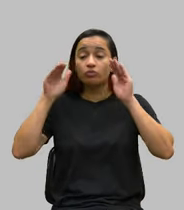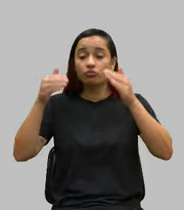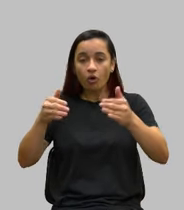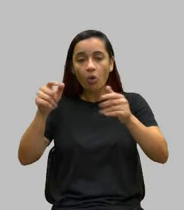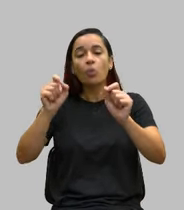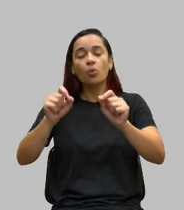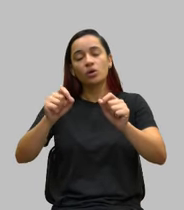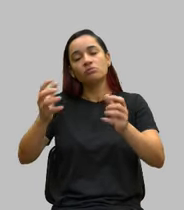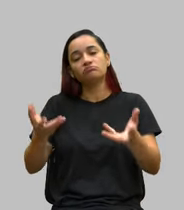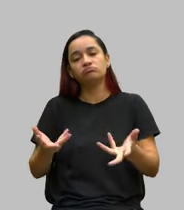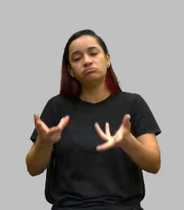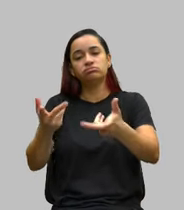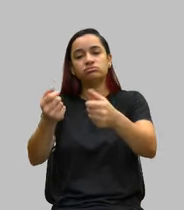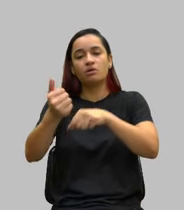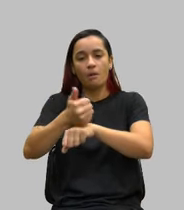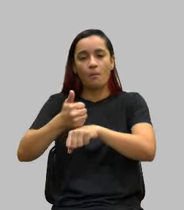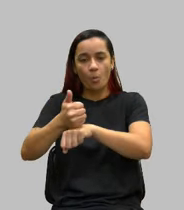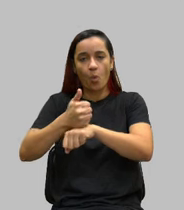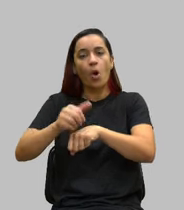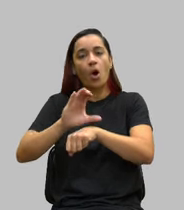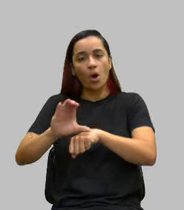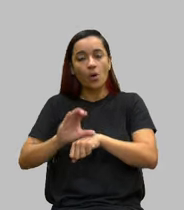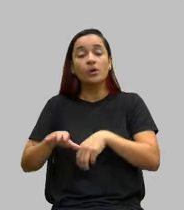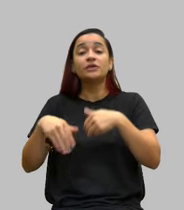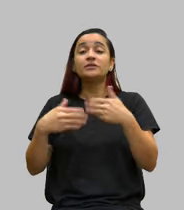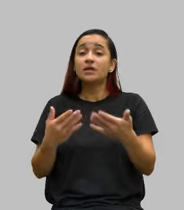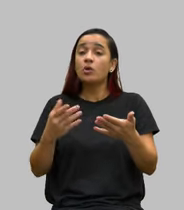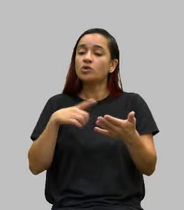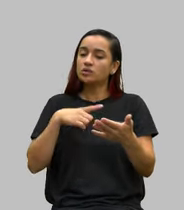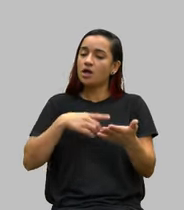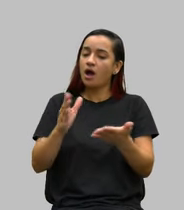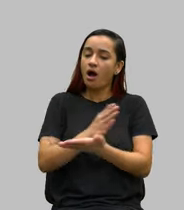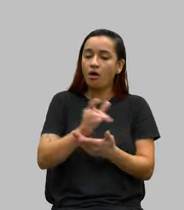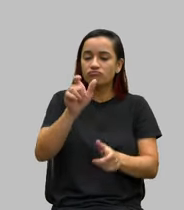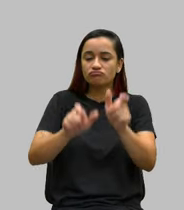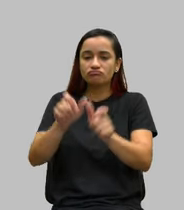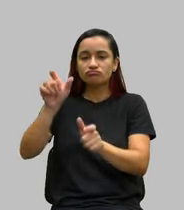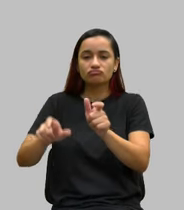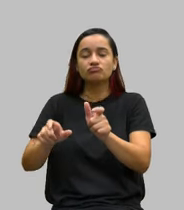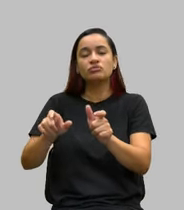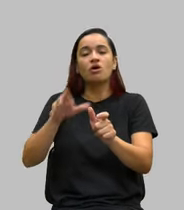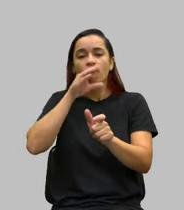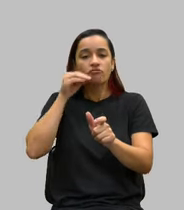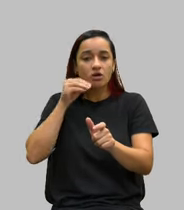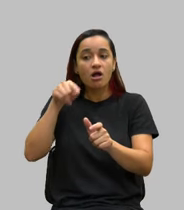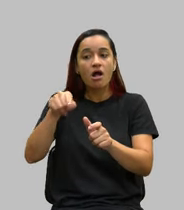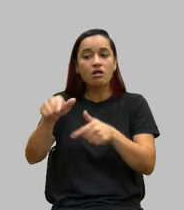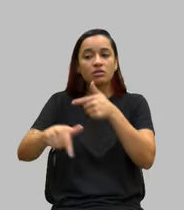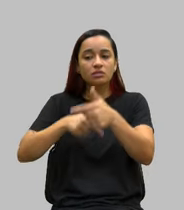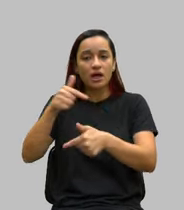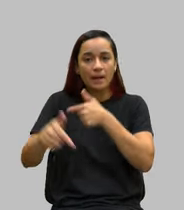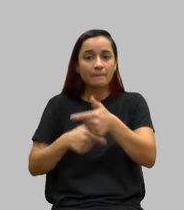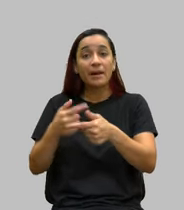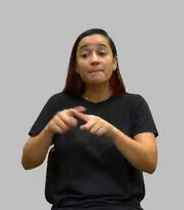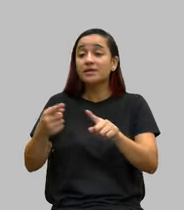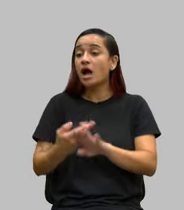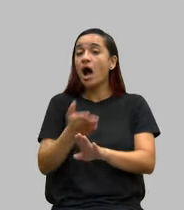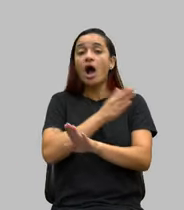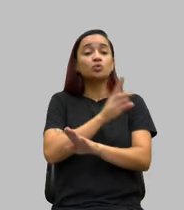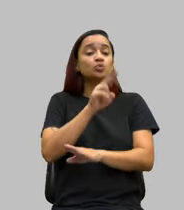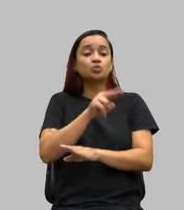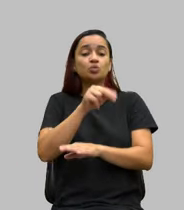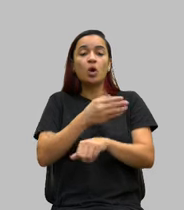capacitações então nós tínhamos servidores que que lidavam com armamento pesado que nunca tínhamos feito nunca tinham sido treinados por isso né